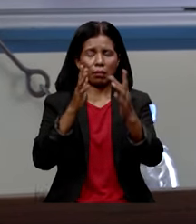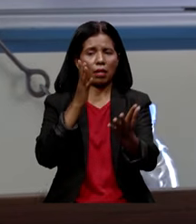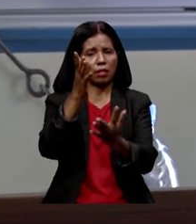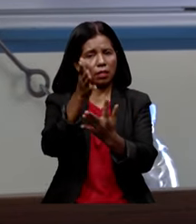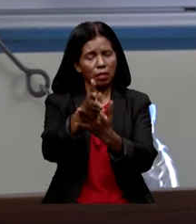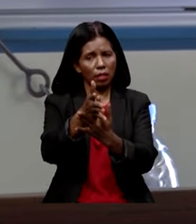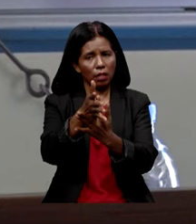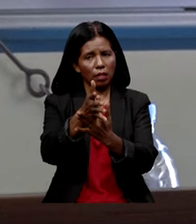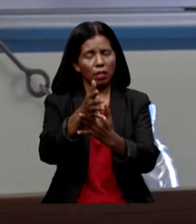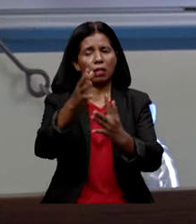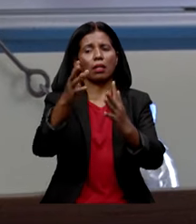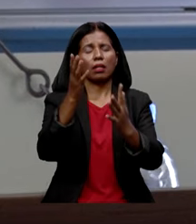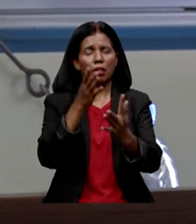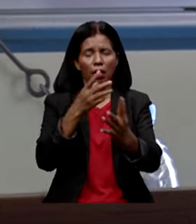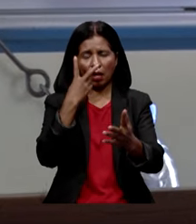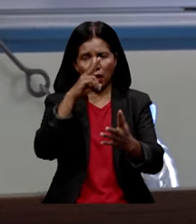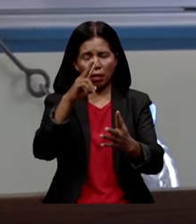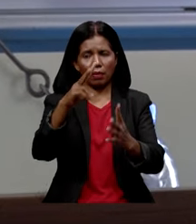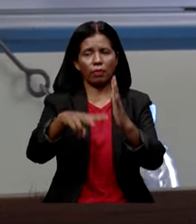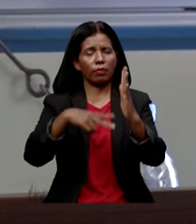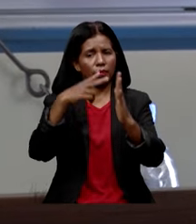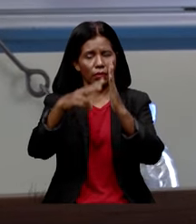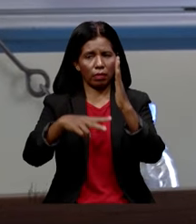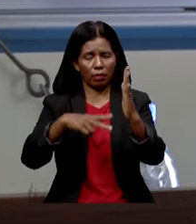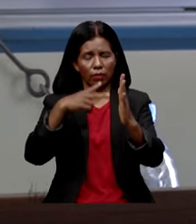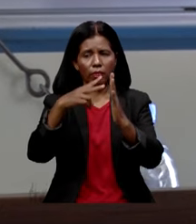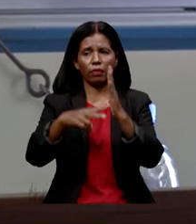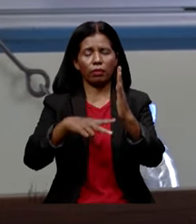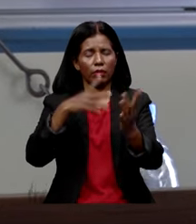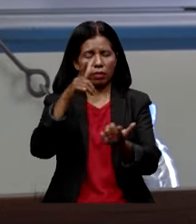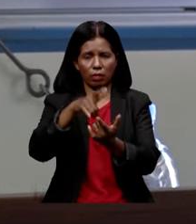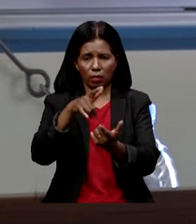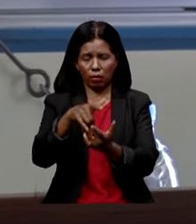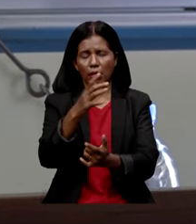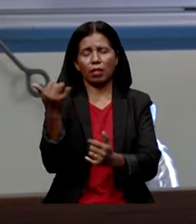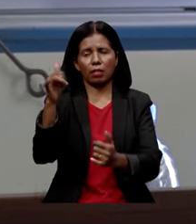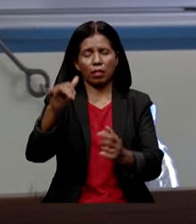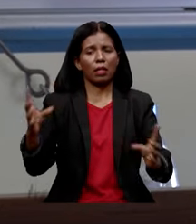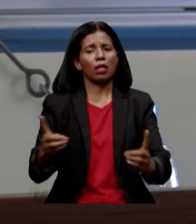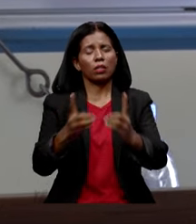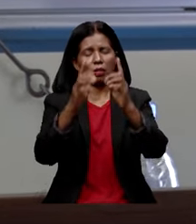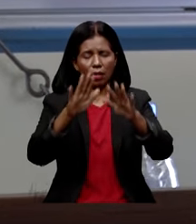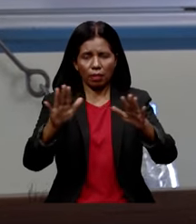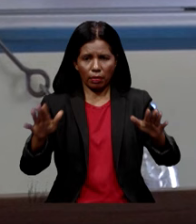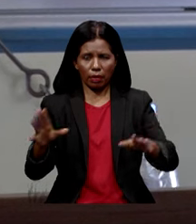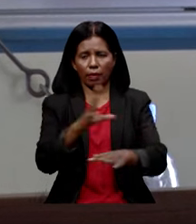ha situs ne be ma ka halai liu ba i ha orientación sexual hasuru la bari